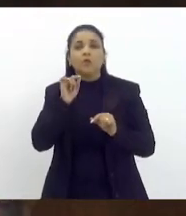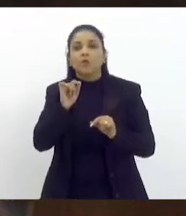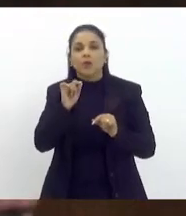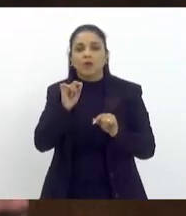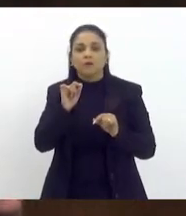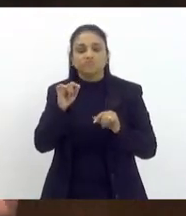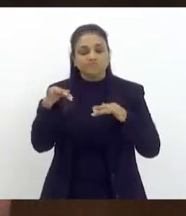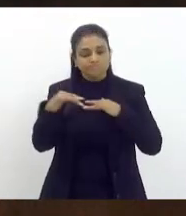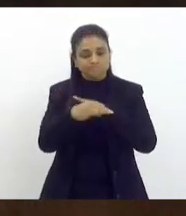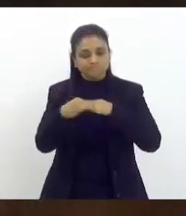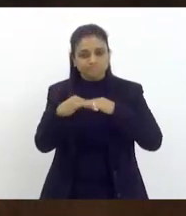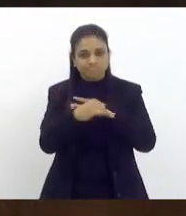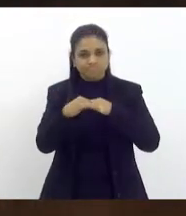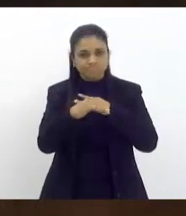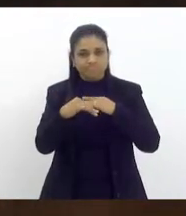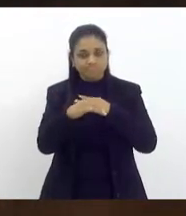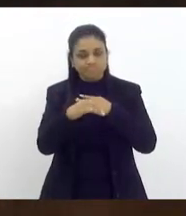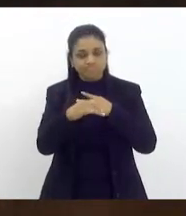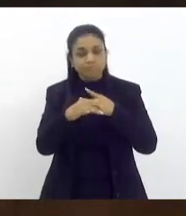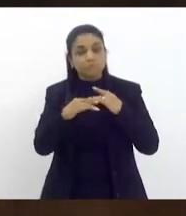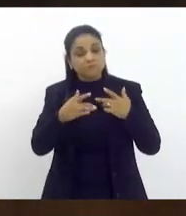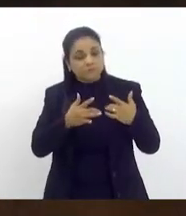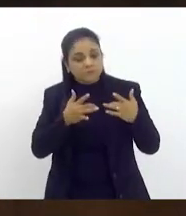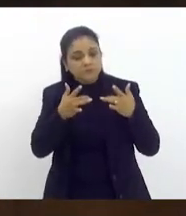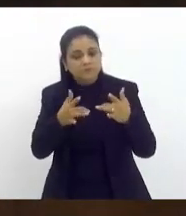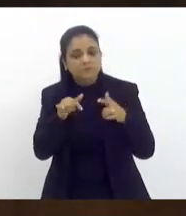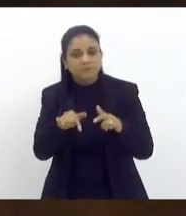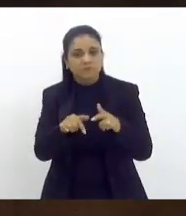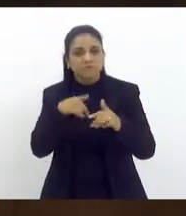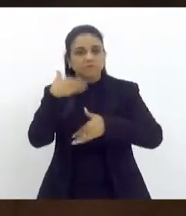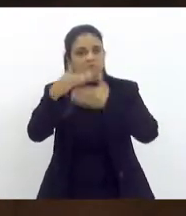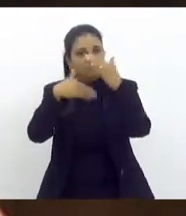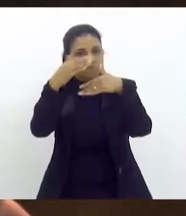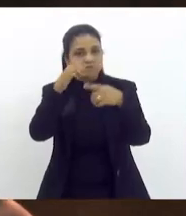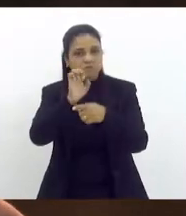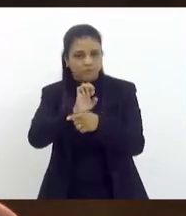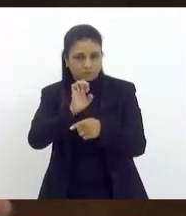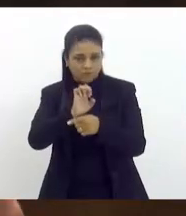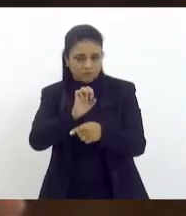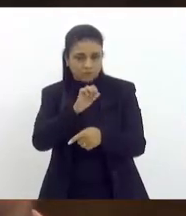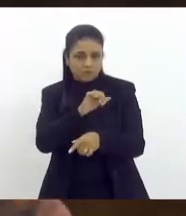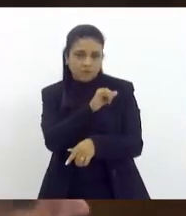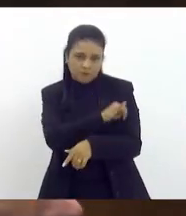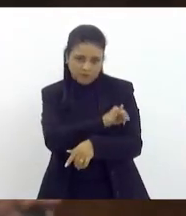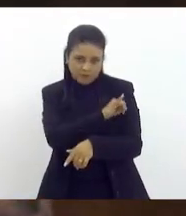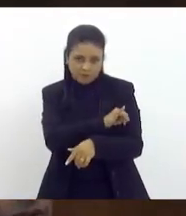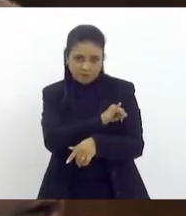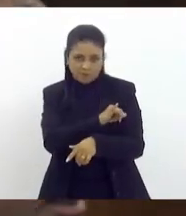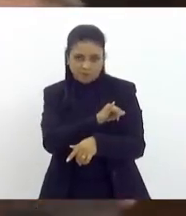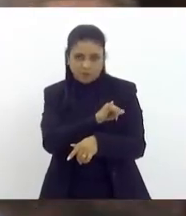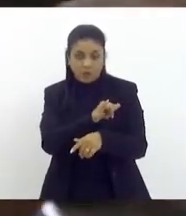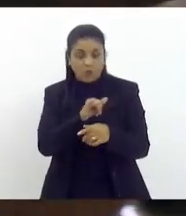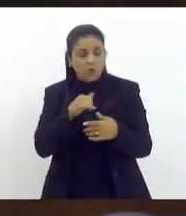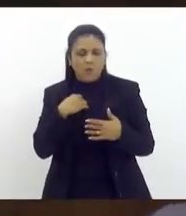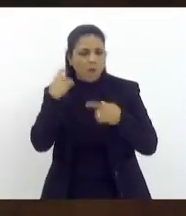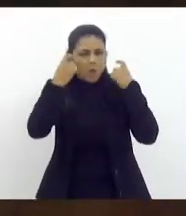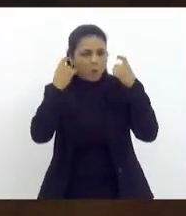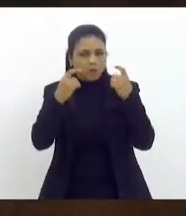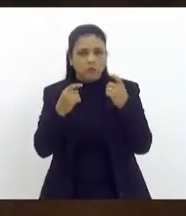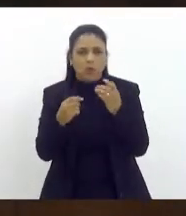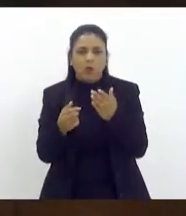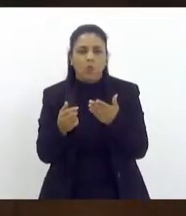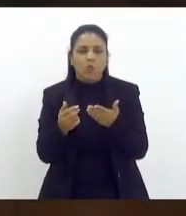para se dedicar a construção de um estado do Rio de Janeiro melhor a minha preocupação não é com regime de recuperação